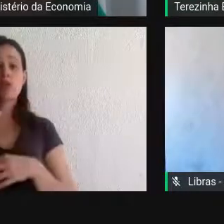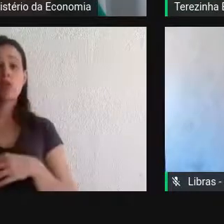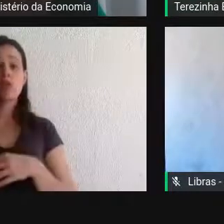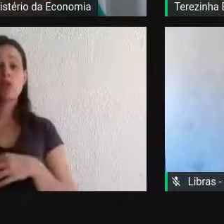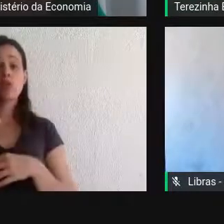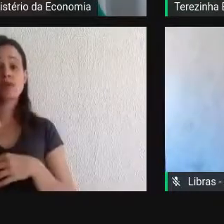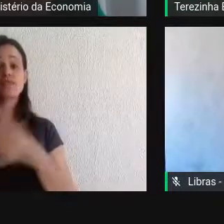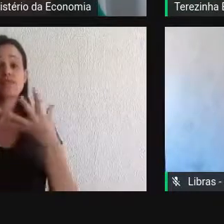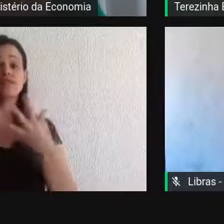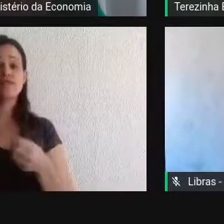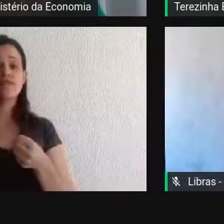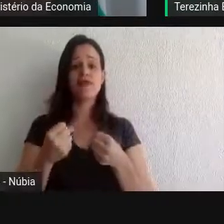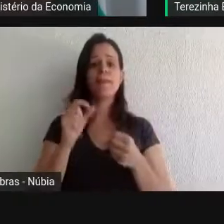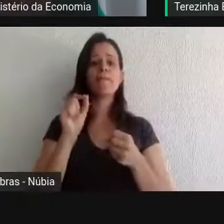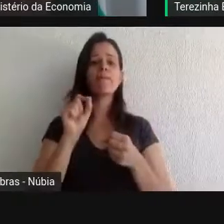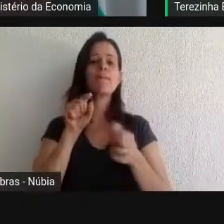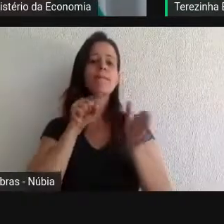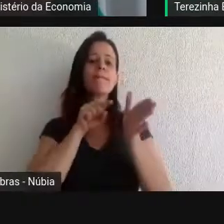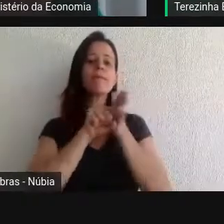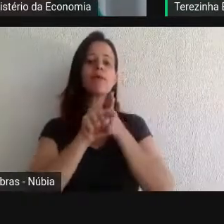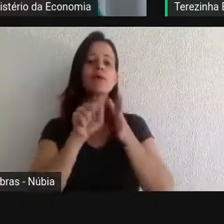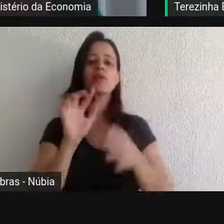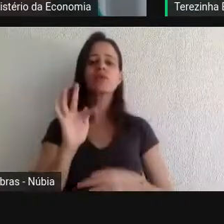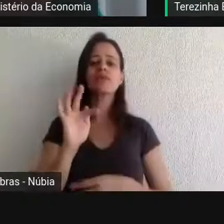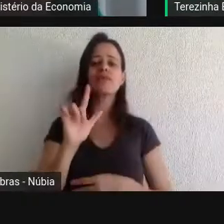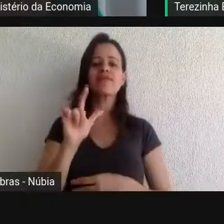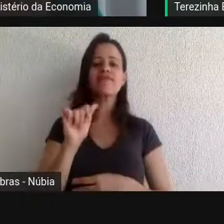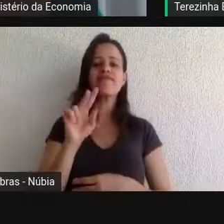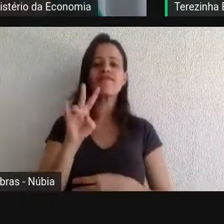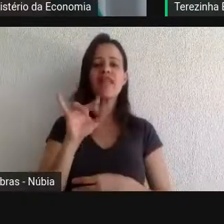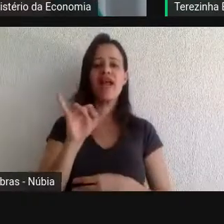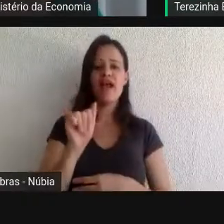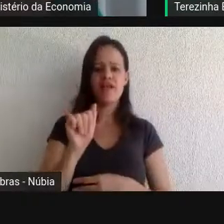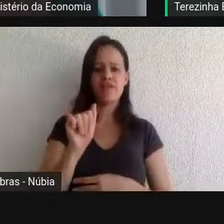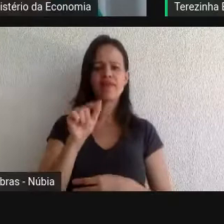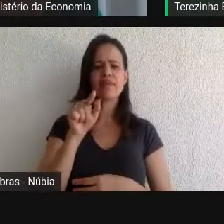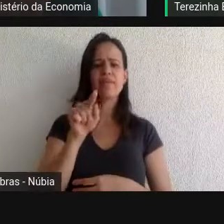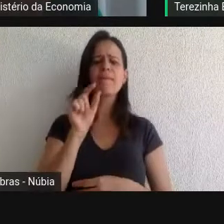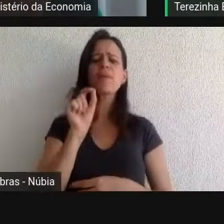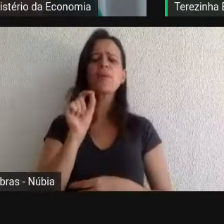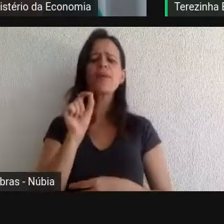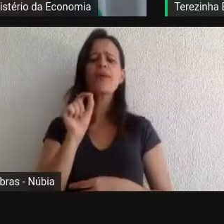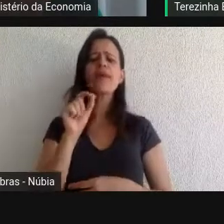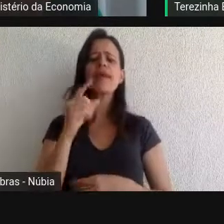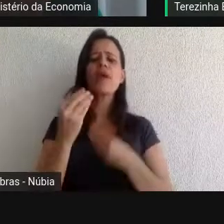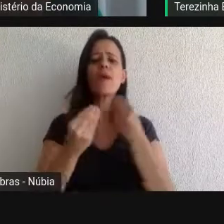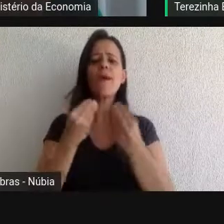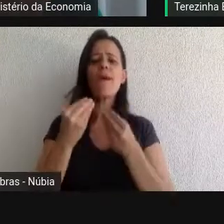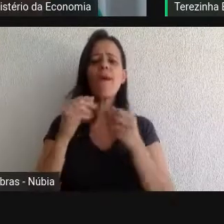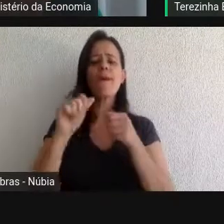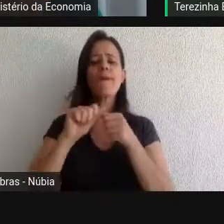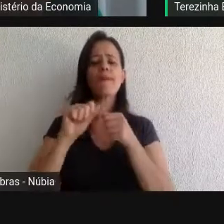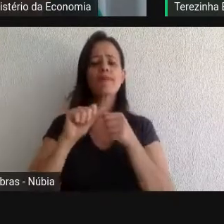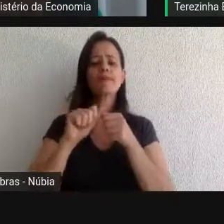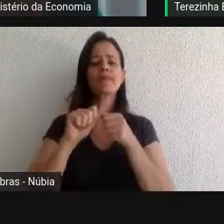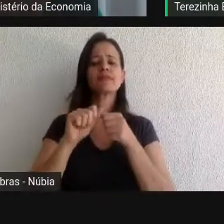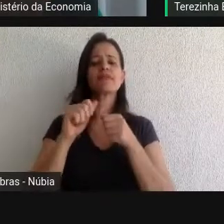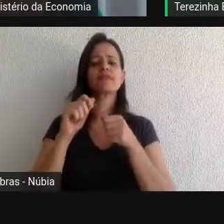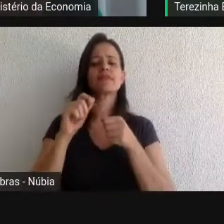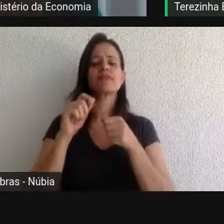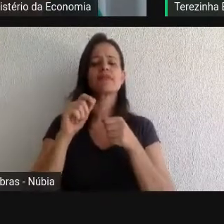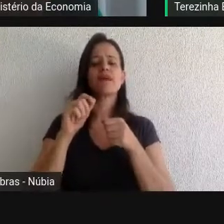Rose, então vamos lá. Tem uma pergunta aqui da Flávia para você. Em que medida a análise de mérito de